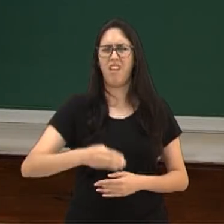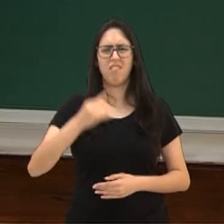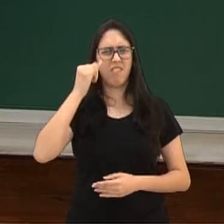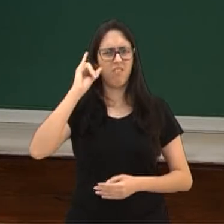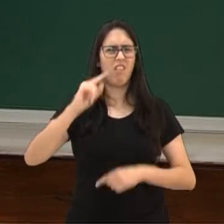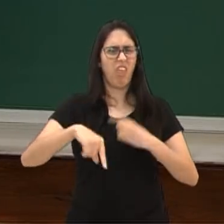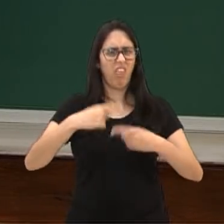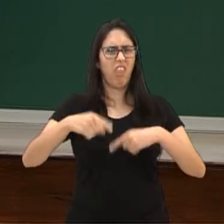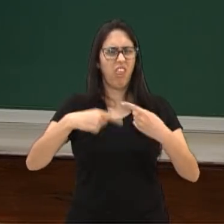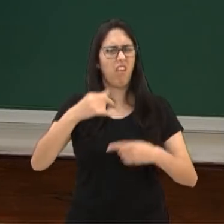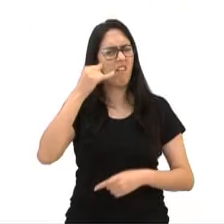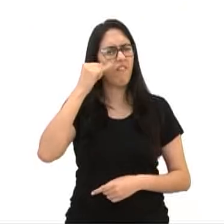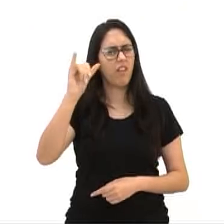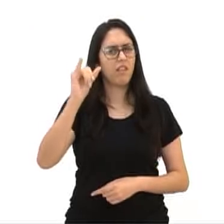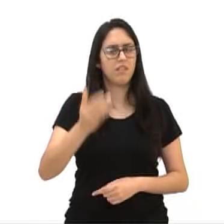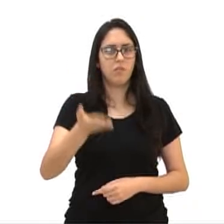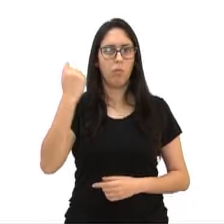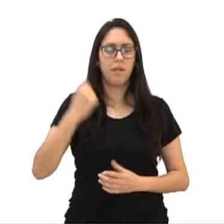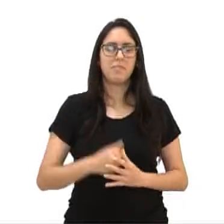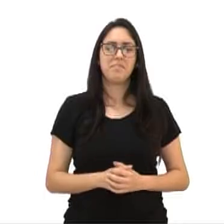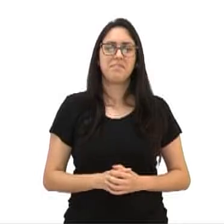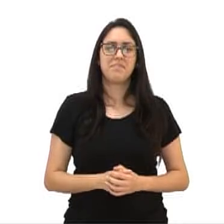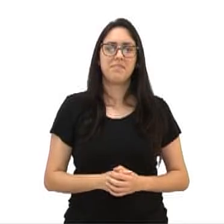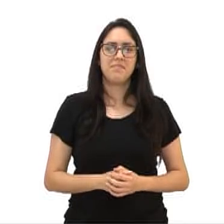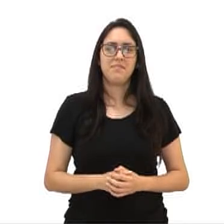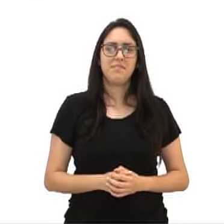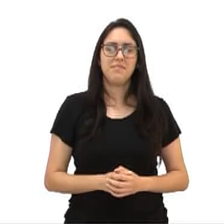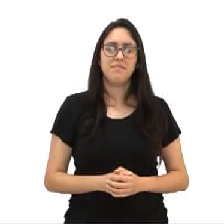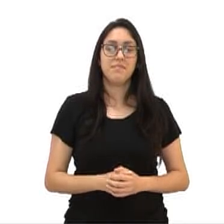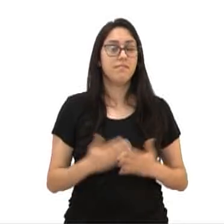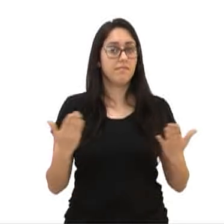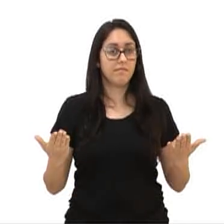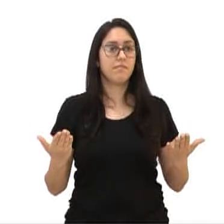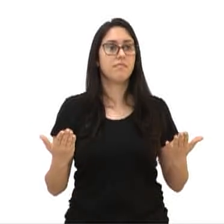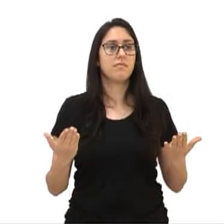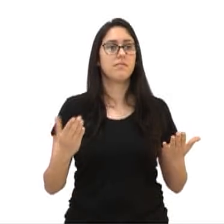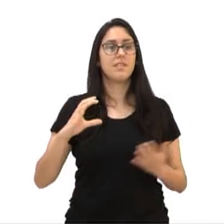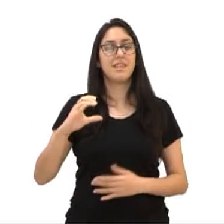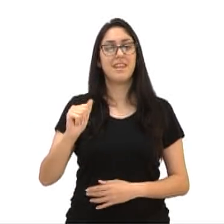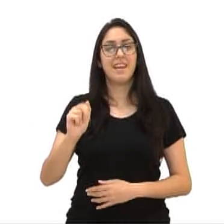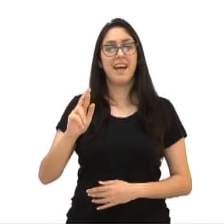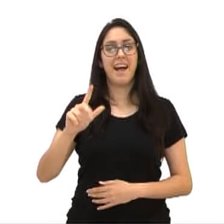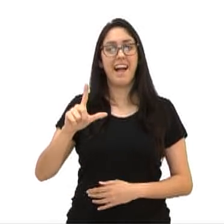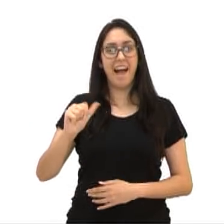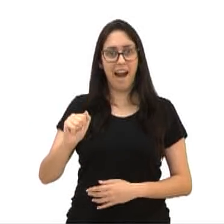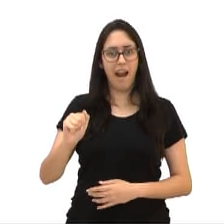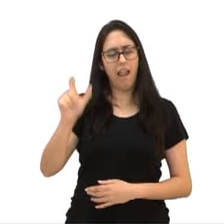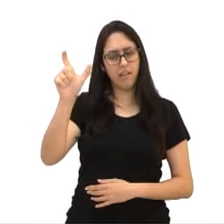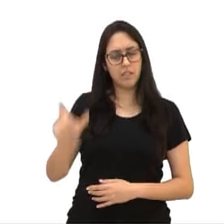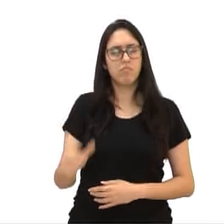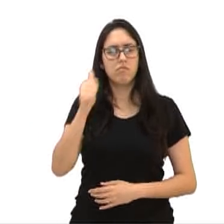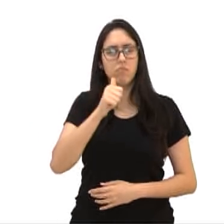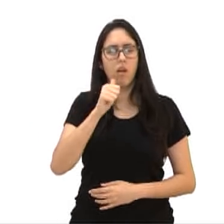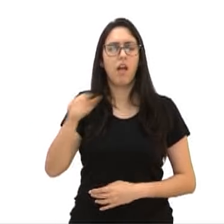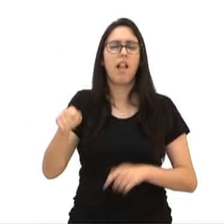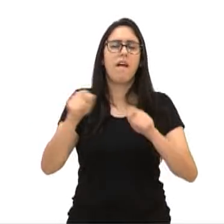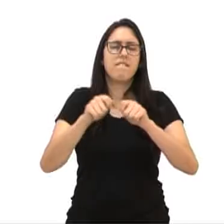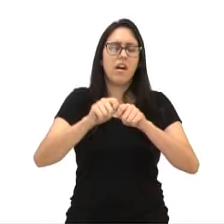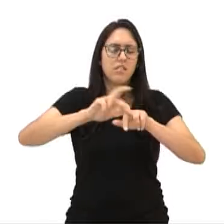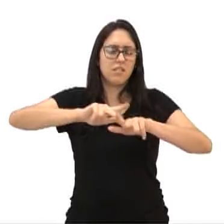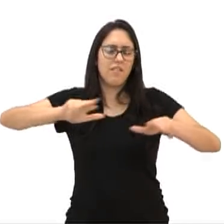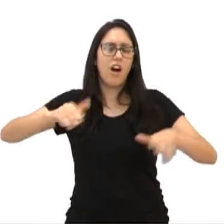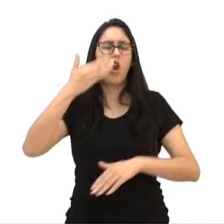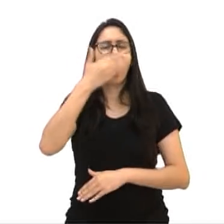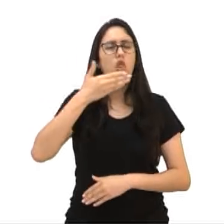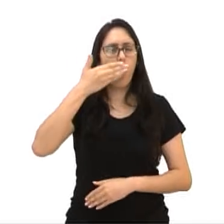enrolando? Vamos? Ele diz assim, ó. Carla produz diversos tipos de doces para vender. Para uma